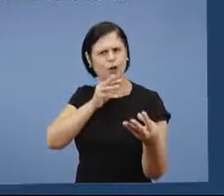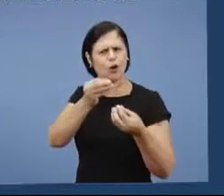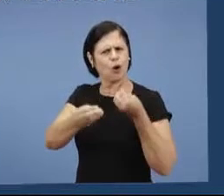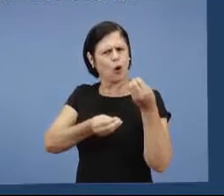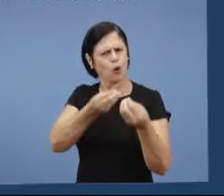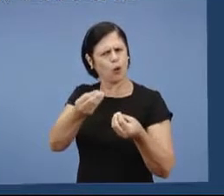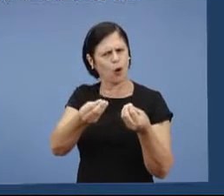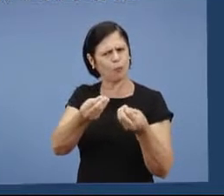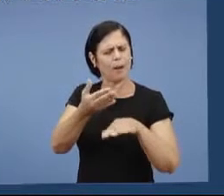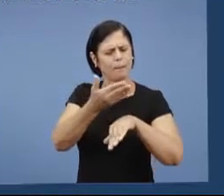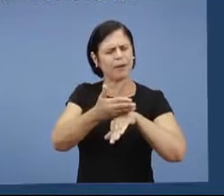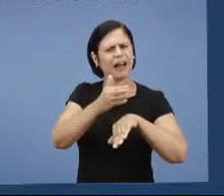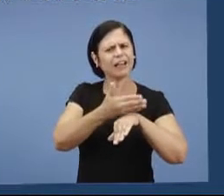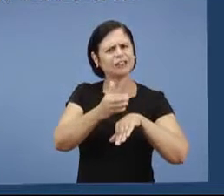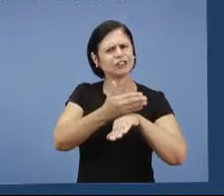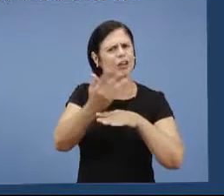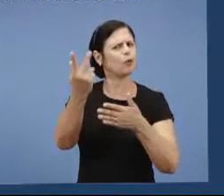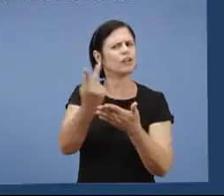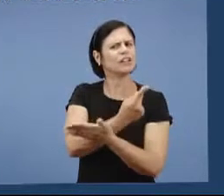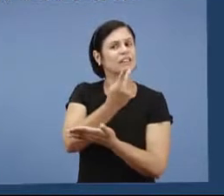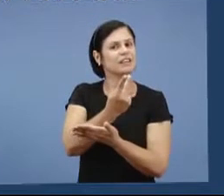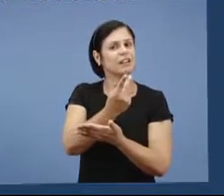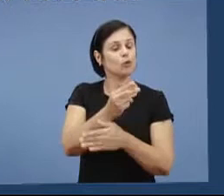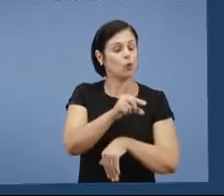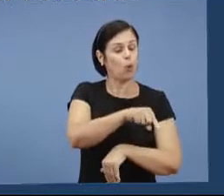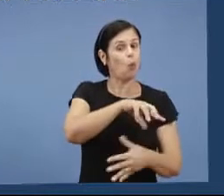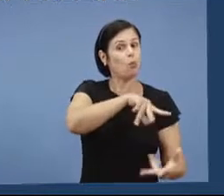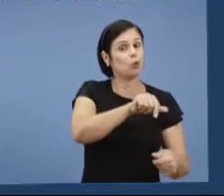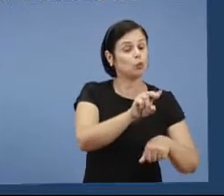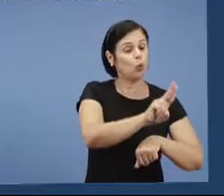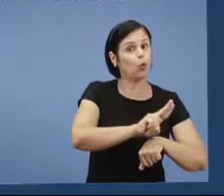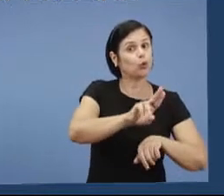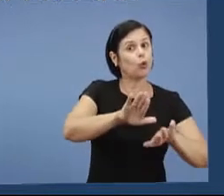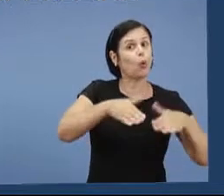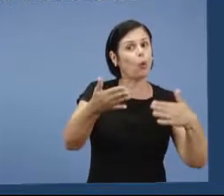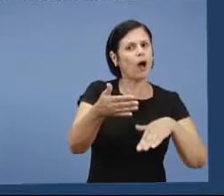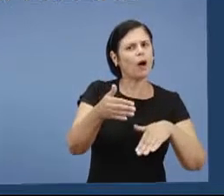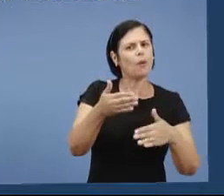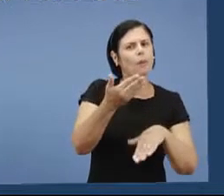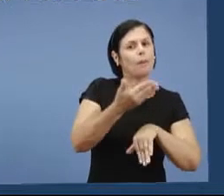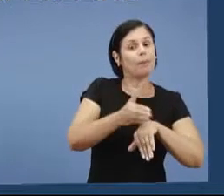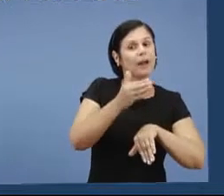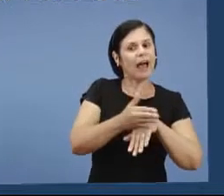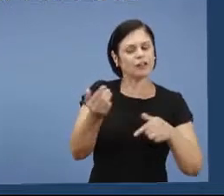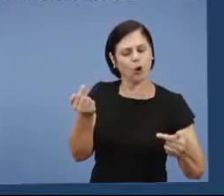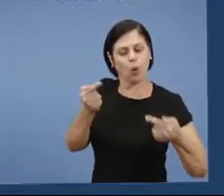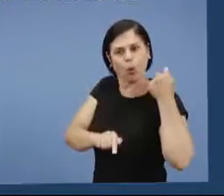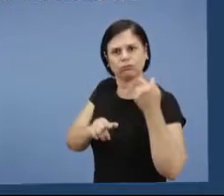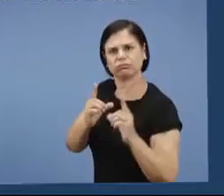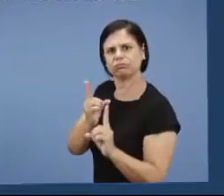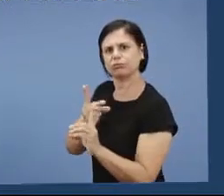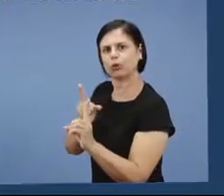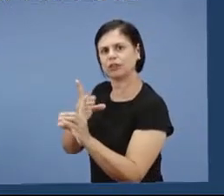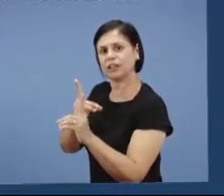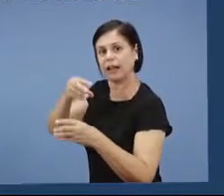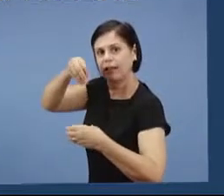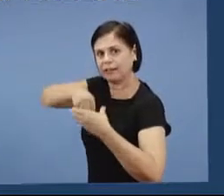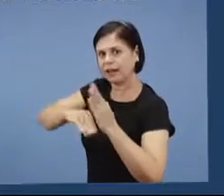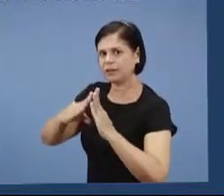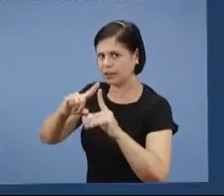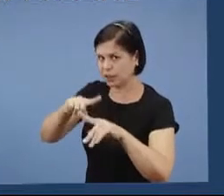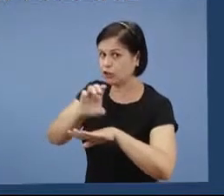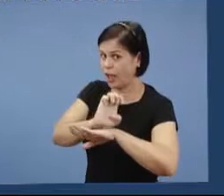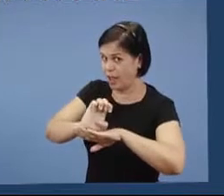a prática disso. Quais foram as práticas usadas pelo mundo para se opor à doutrina, nesse período ainda